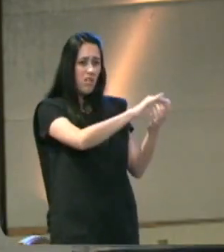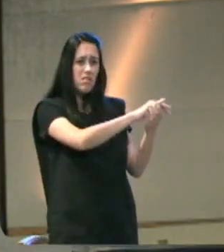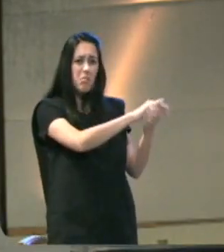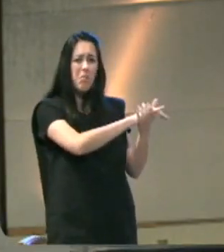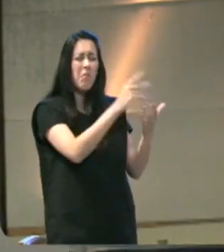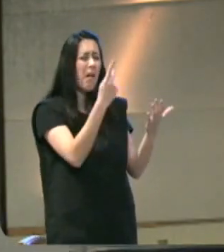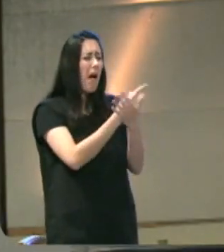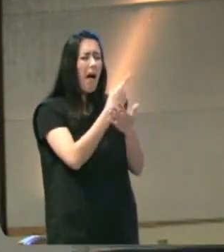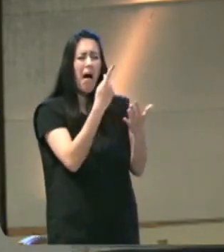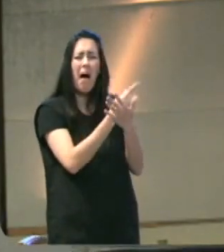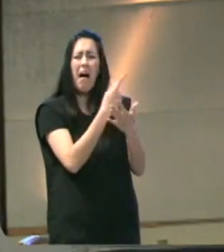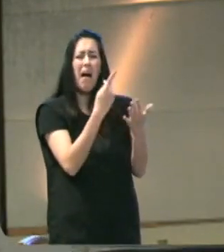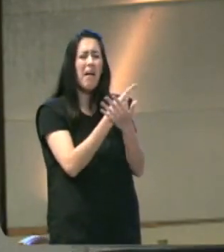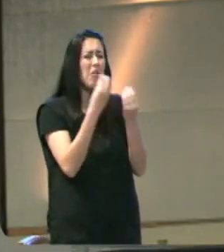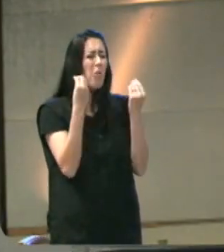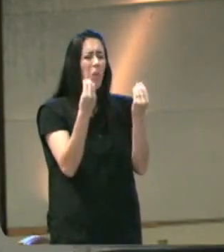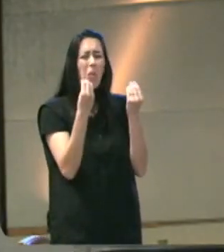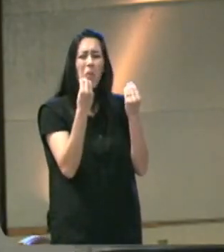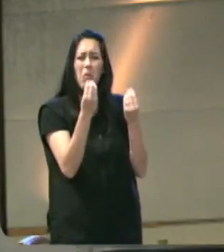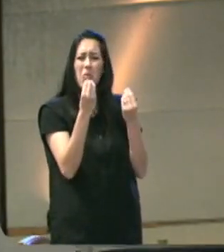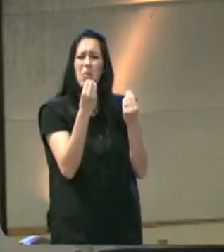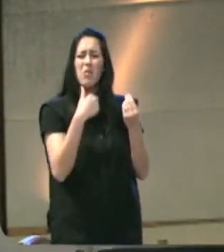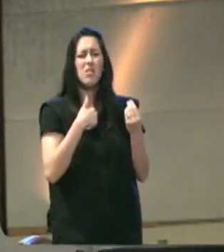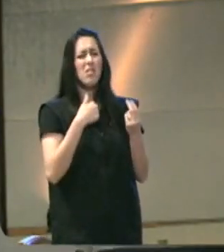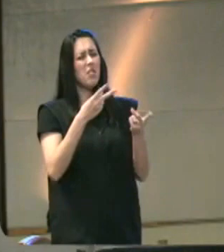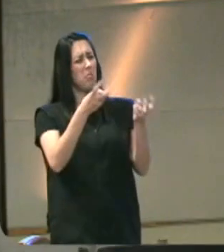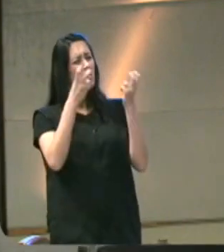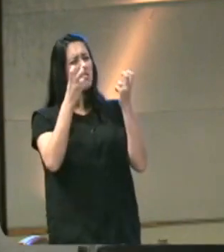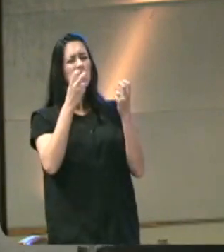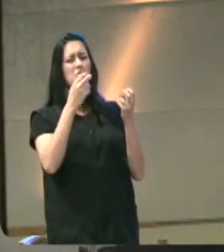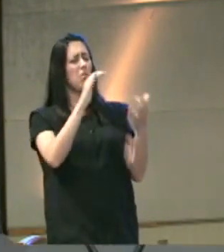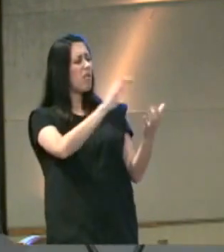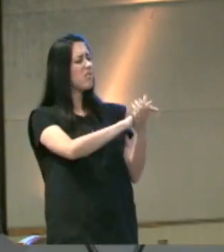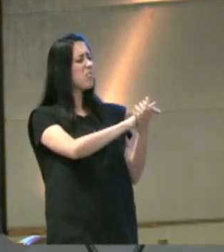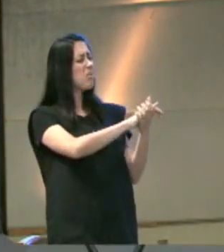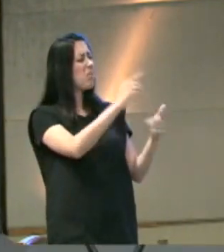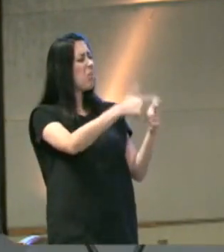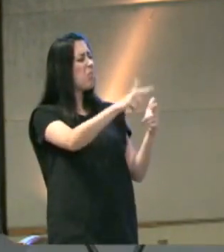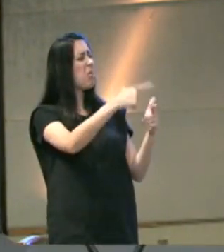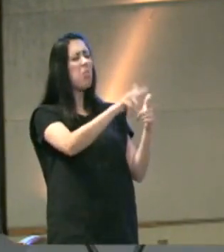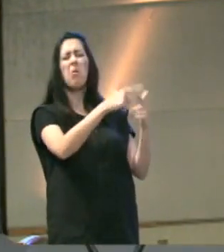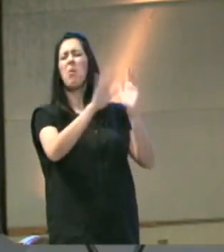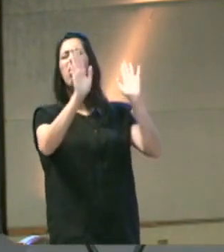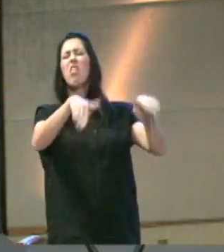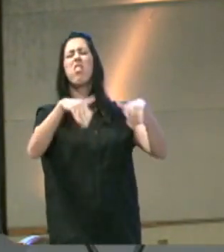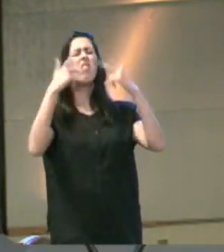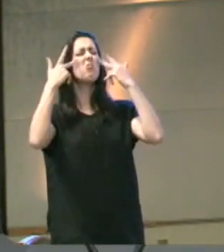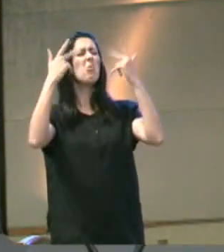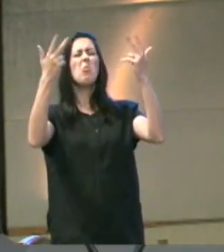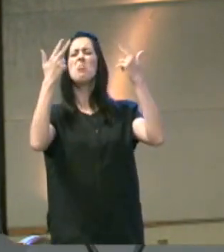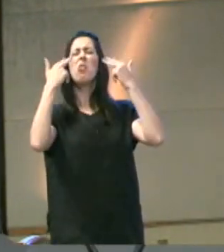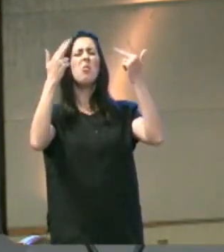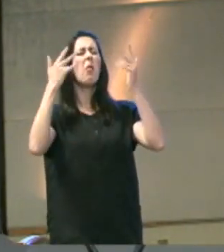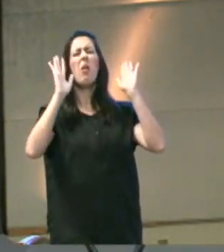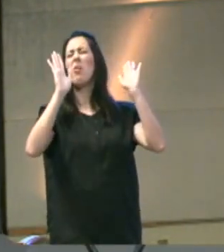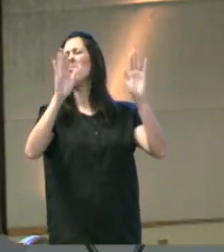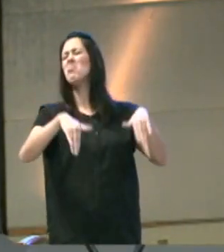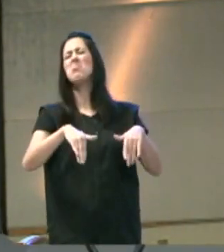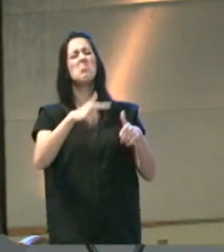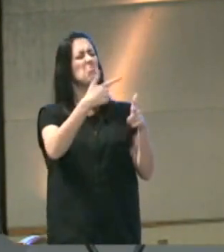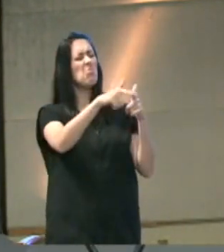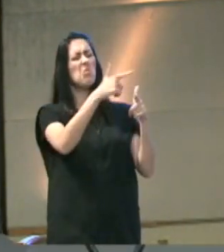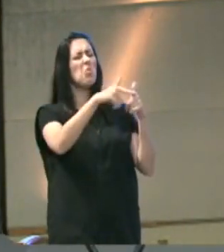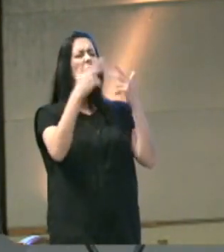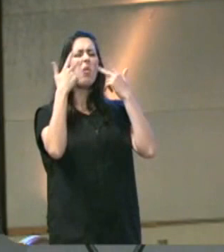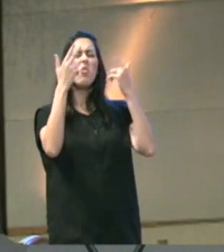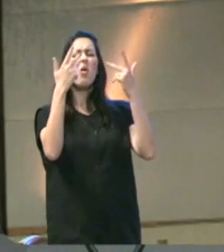relacionamento. E sabe, parece tão natural, mas eles ligam o piloto automático porque sempre fizeram desse